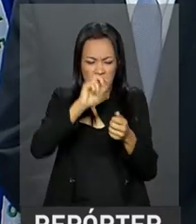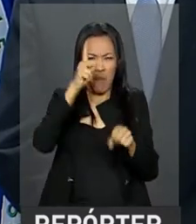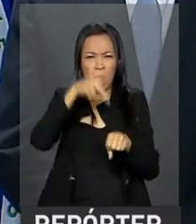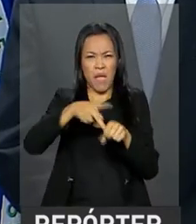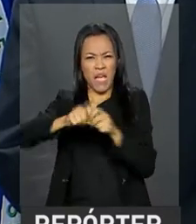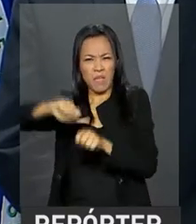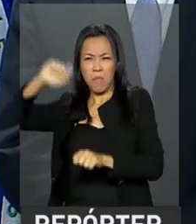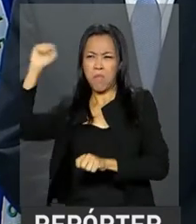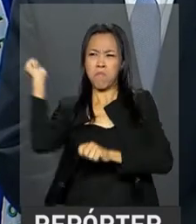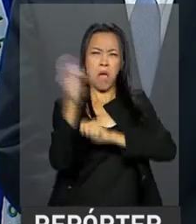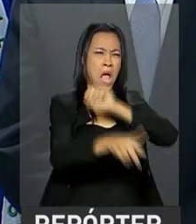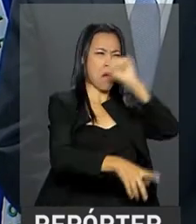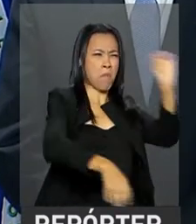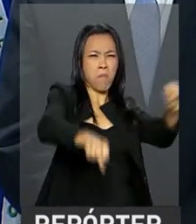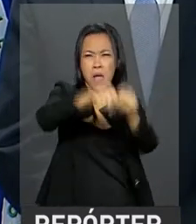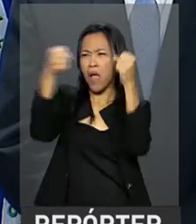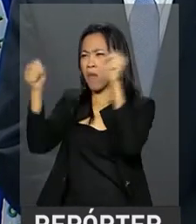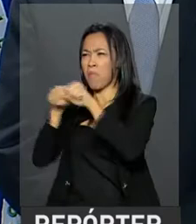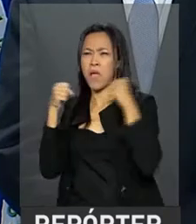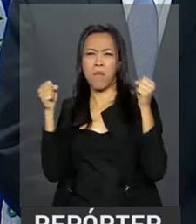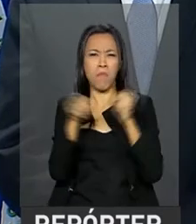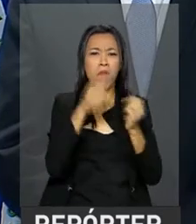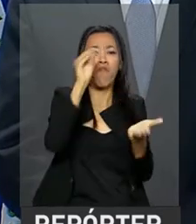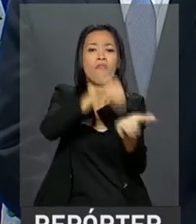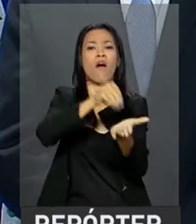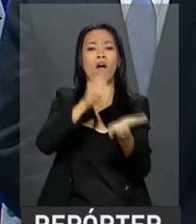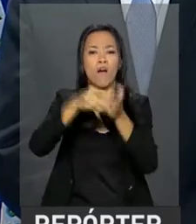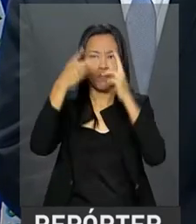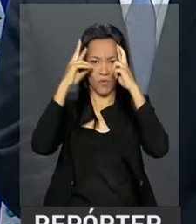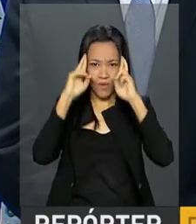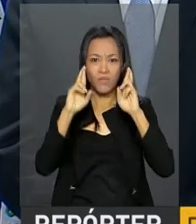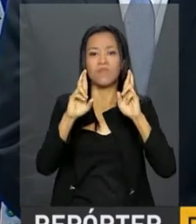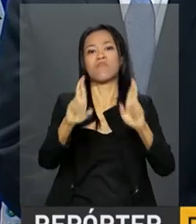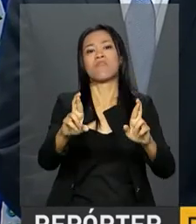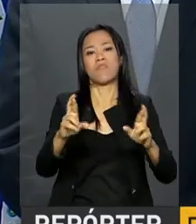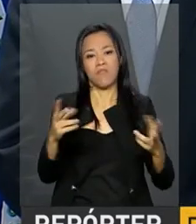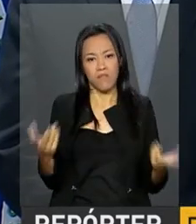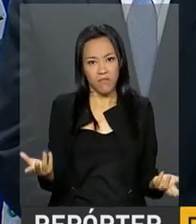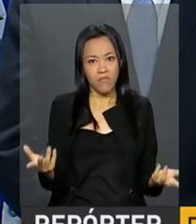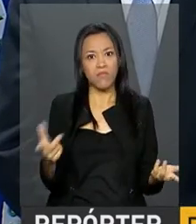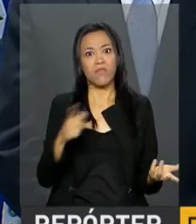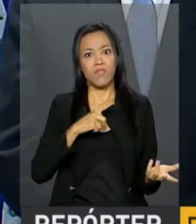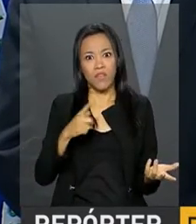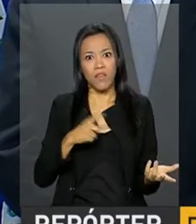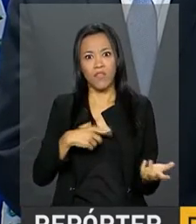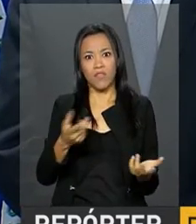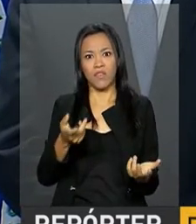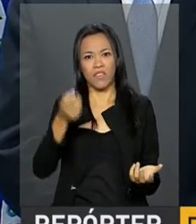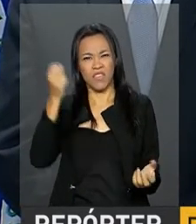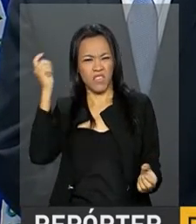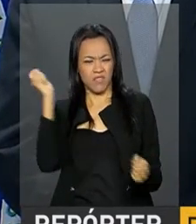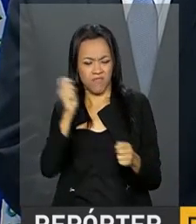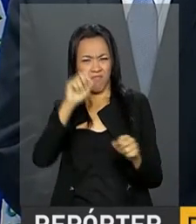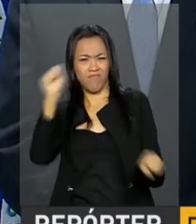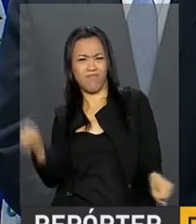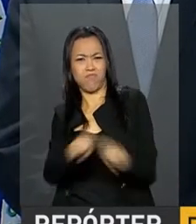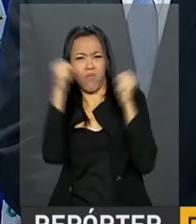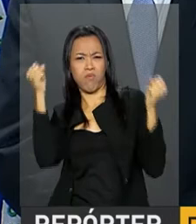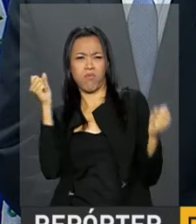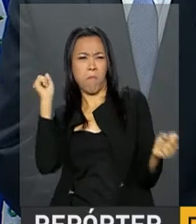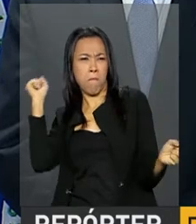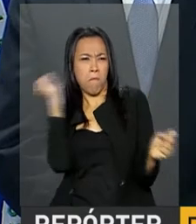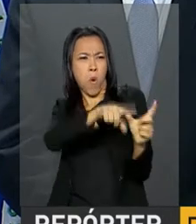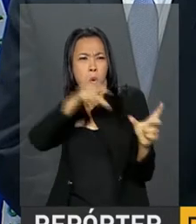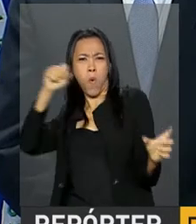vandalismo, no desrespeito, na agressão ao patrimônio público,